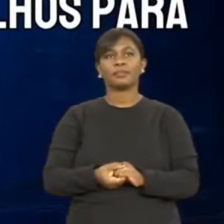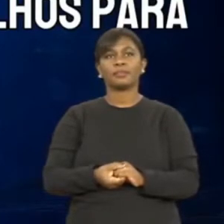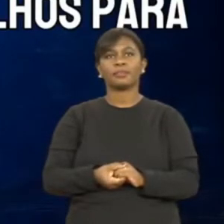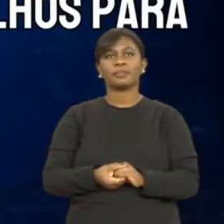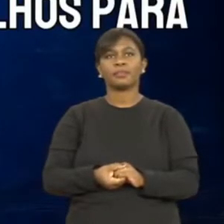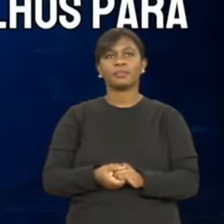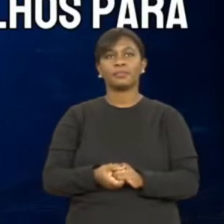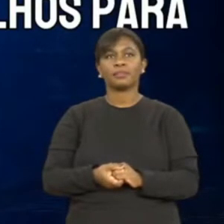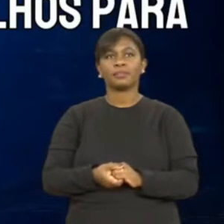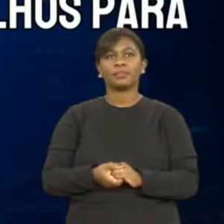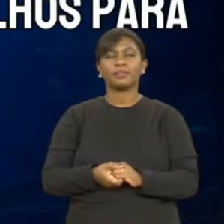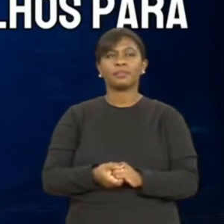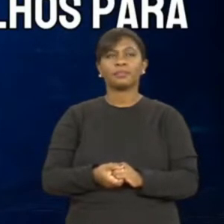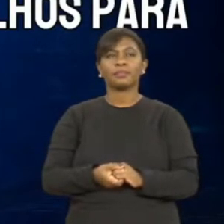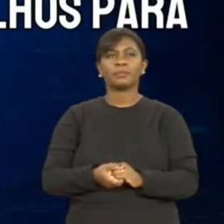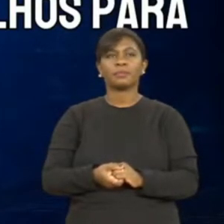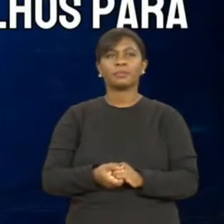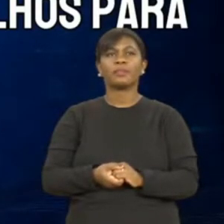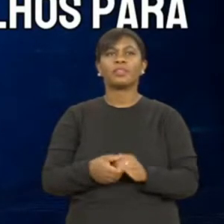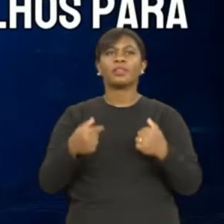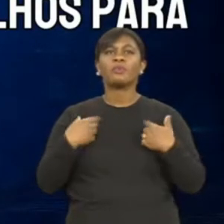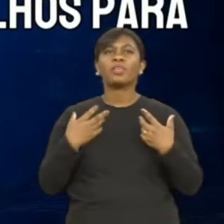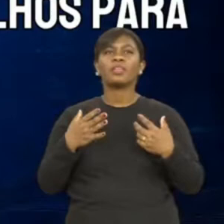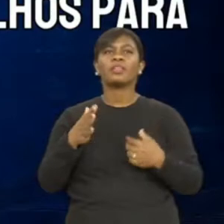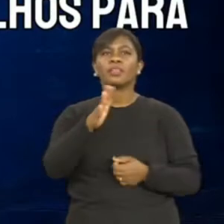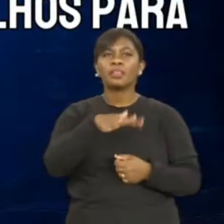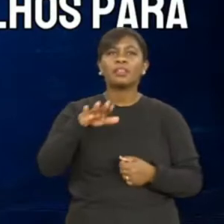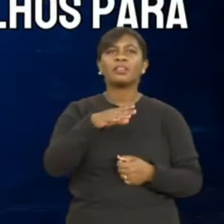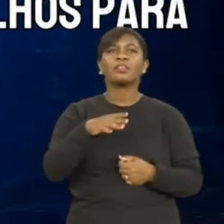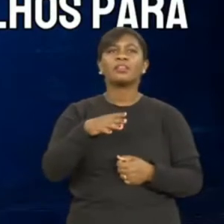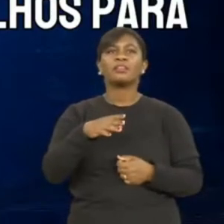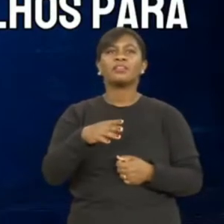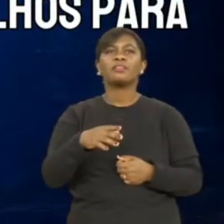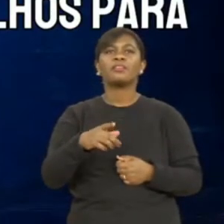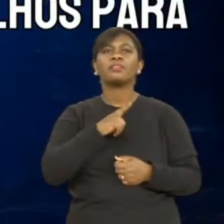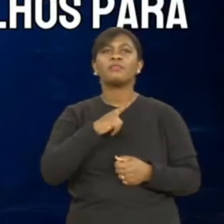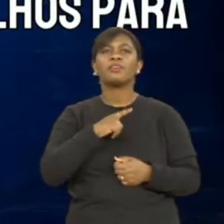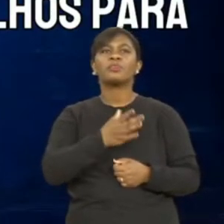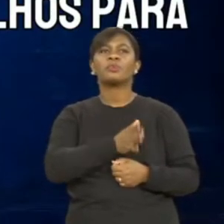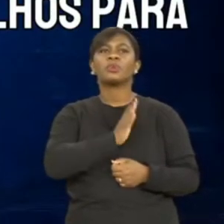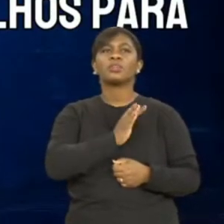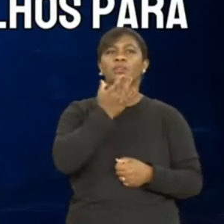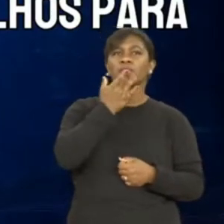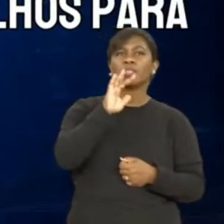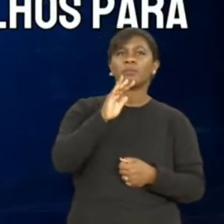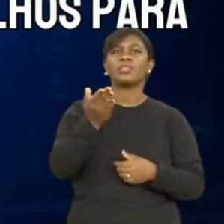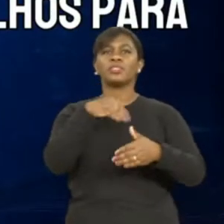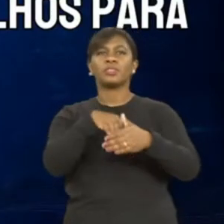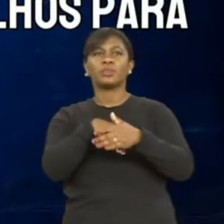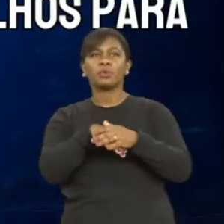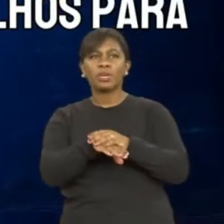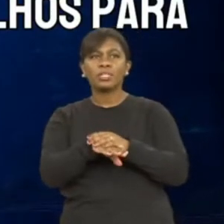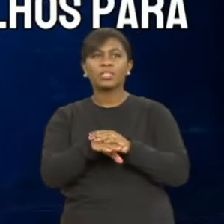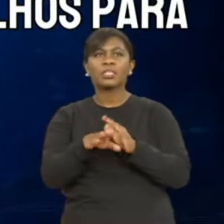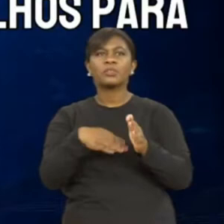Olha só. Quem dera que eles tivessem tal coração que me temessem e guardassem todos os